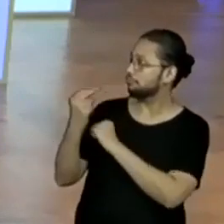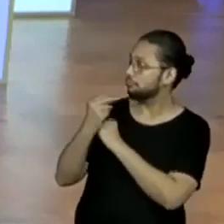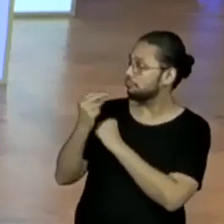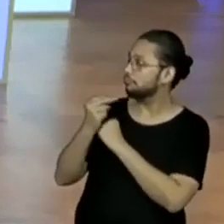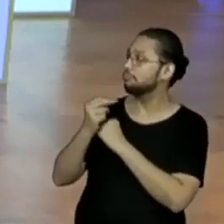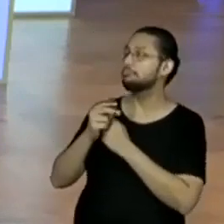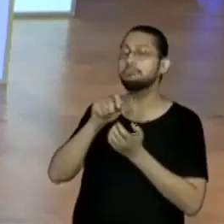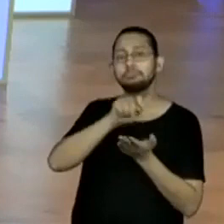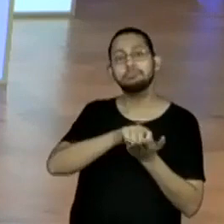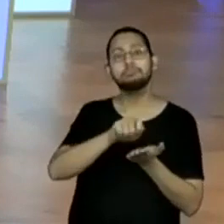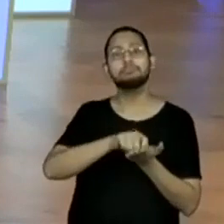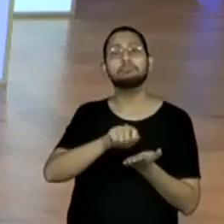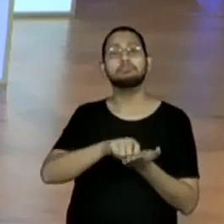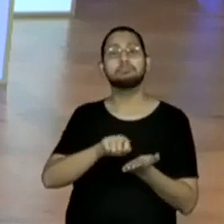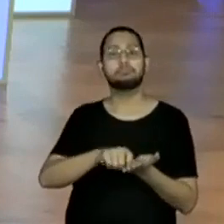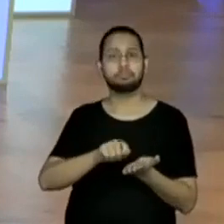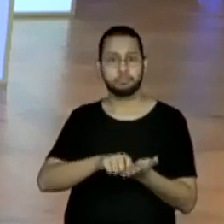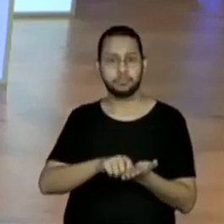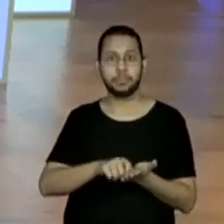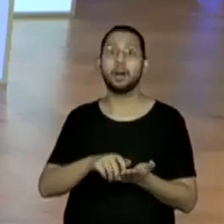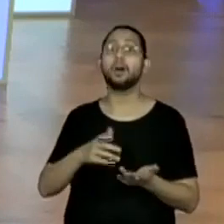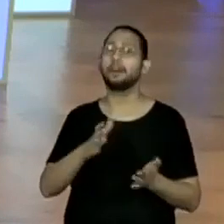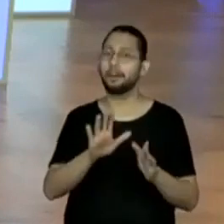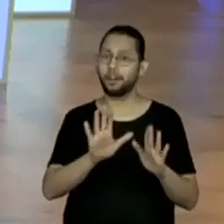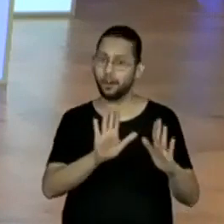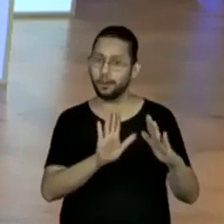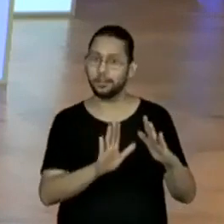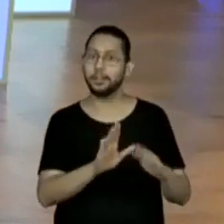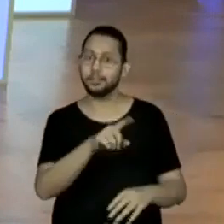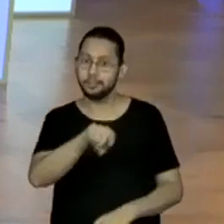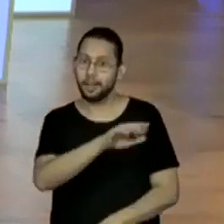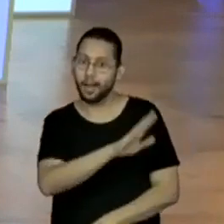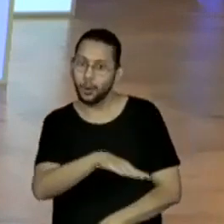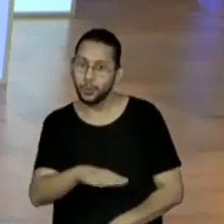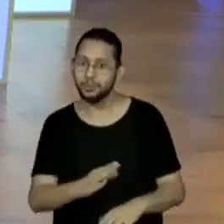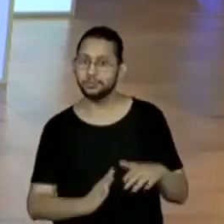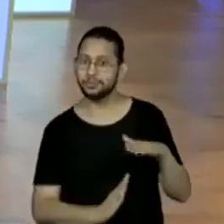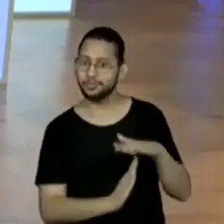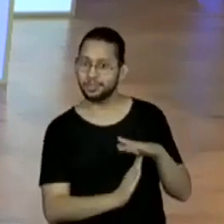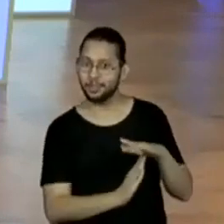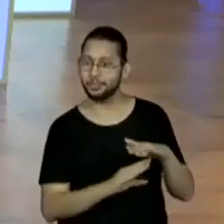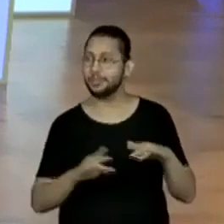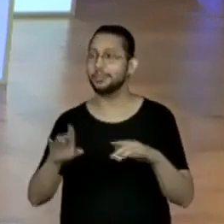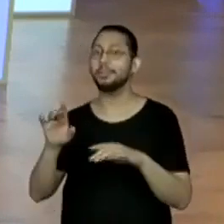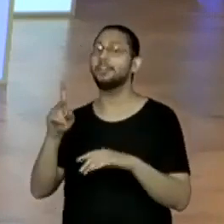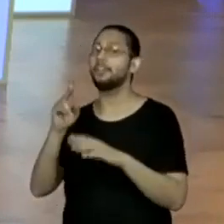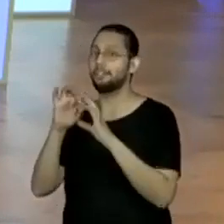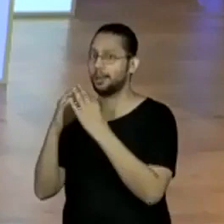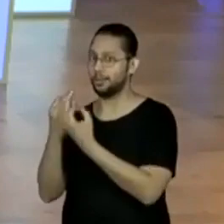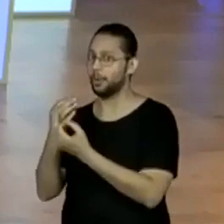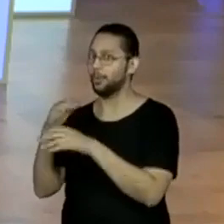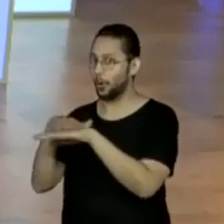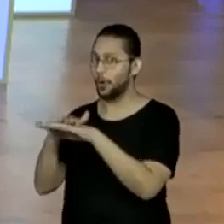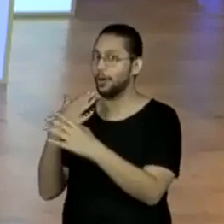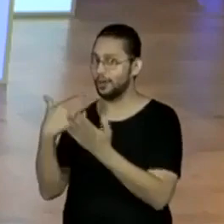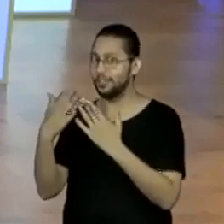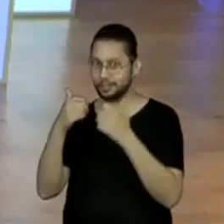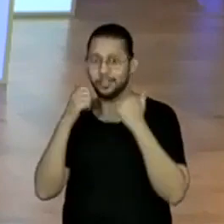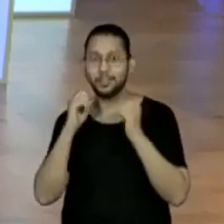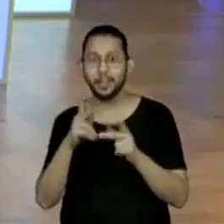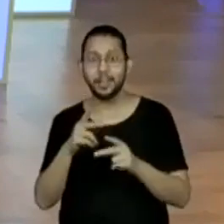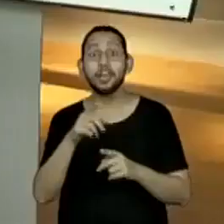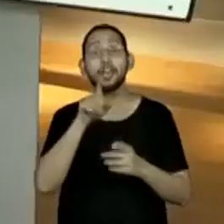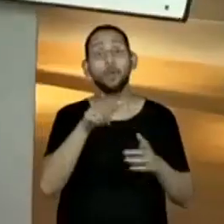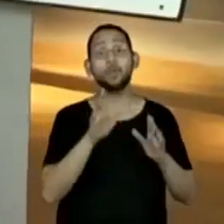vou conversar de novo aqui com seus responsáveis, com os familiares. Então, enquanto isso, vai fazendo os registros que o professor deixou aqui na